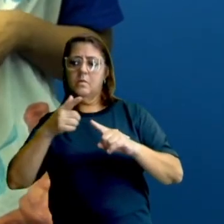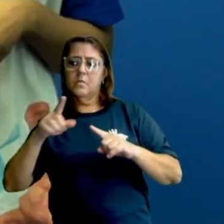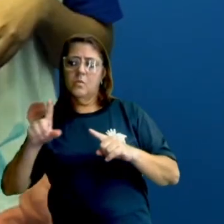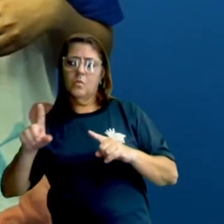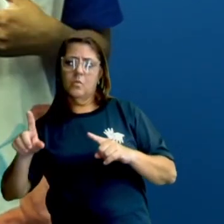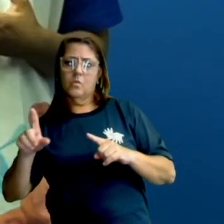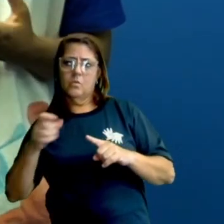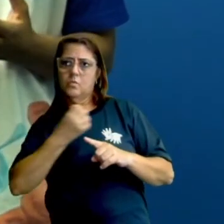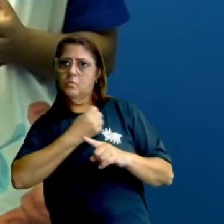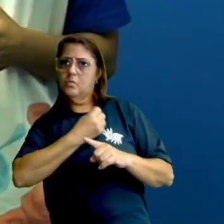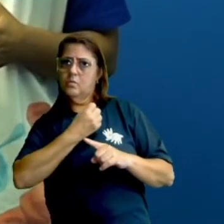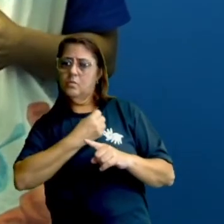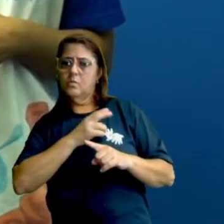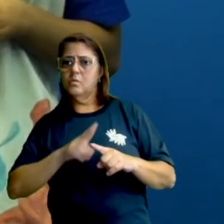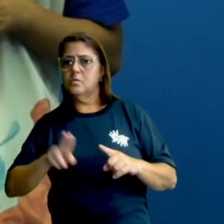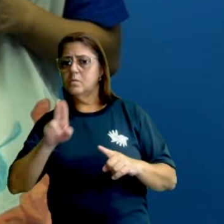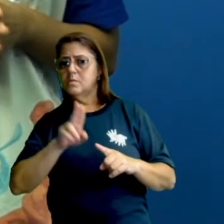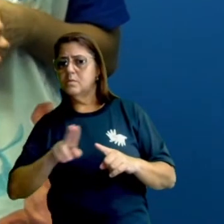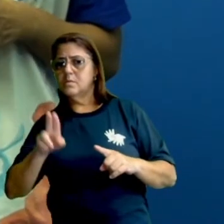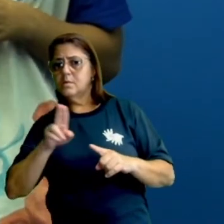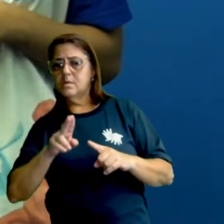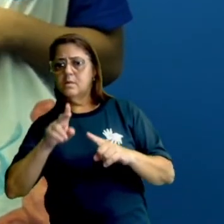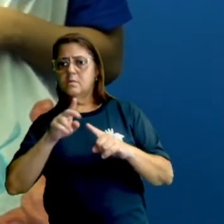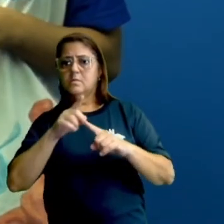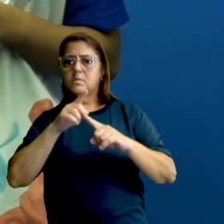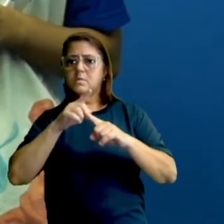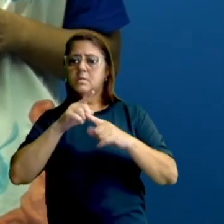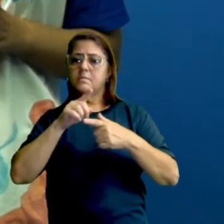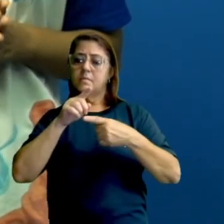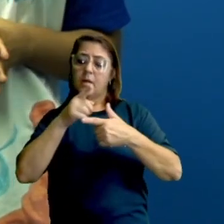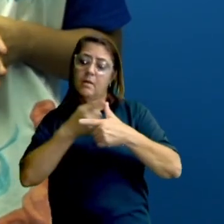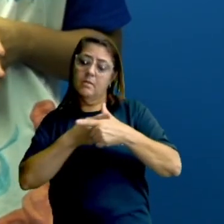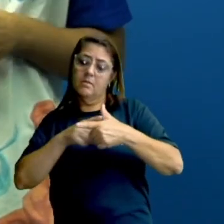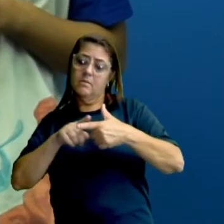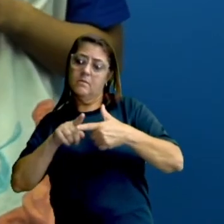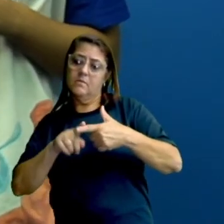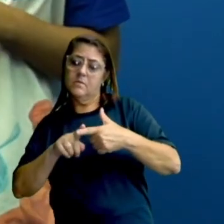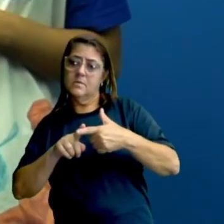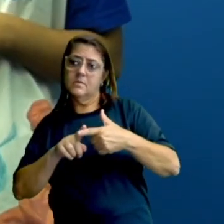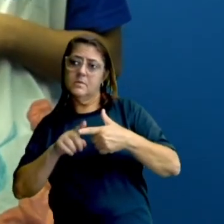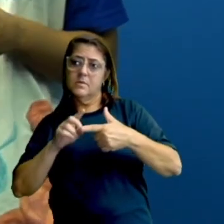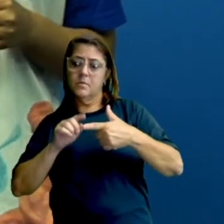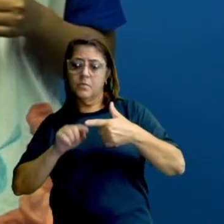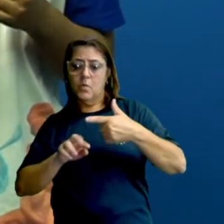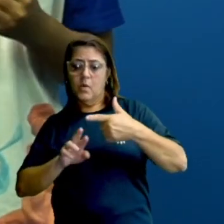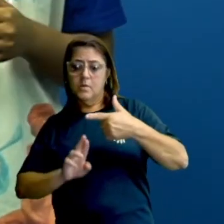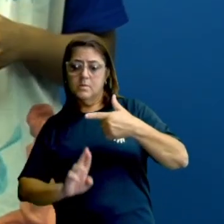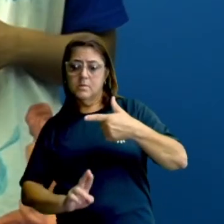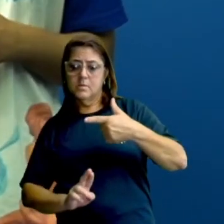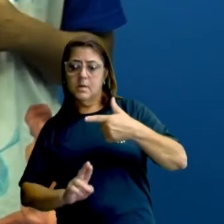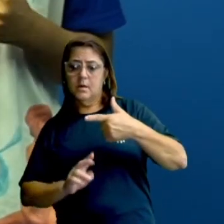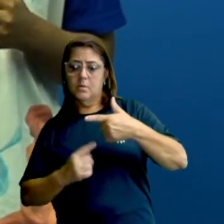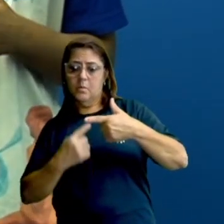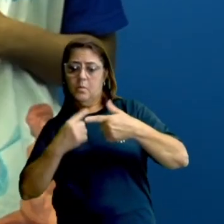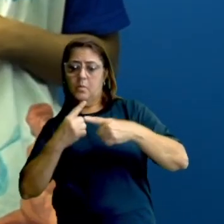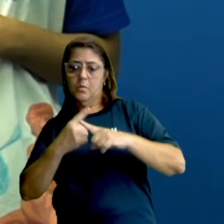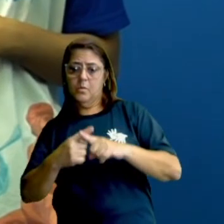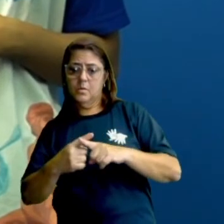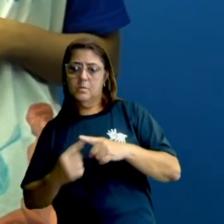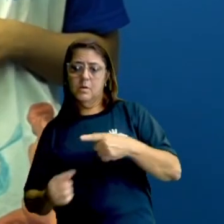outro, utilizamos a divisão do resultado com o número que utilizamos